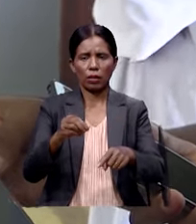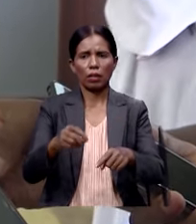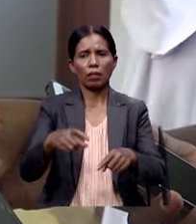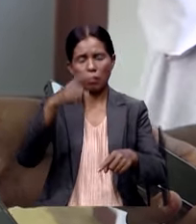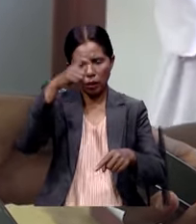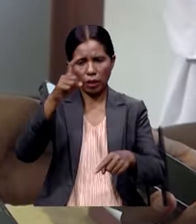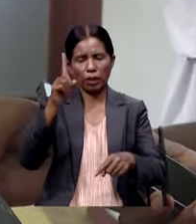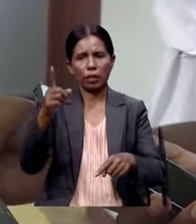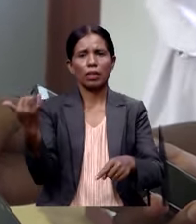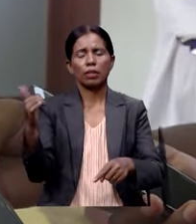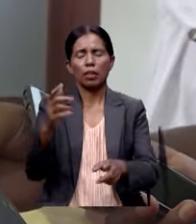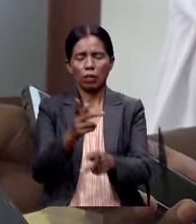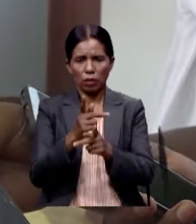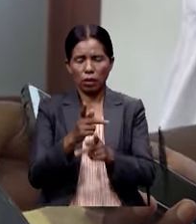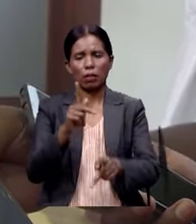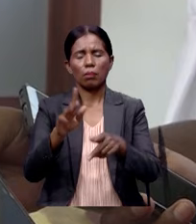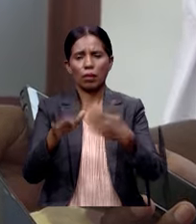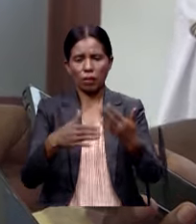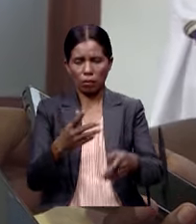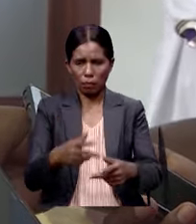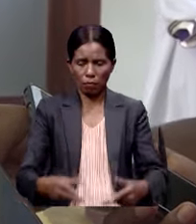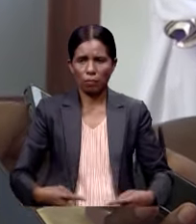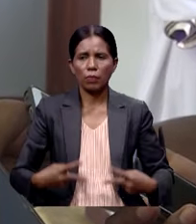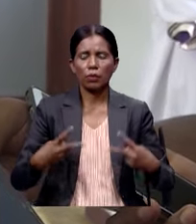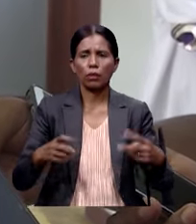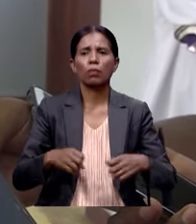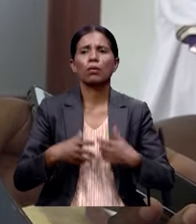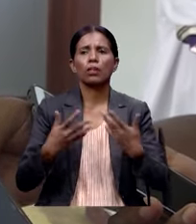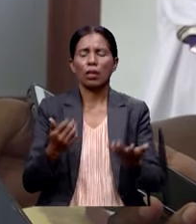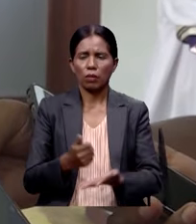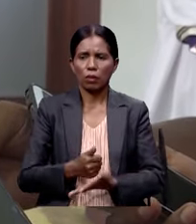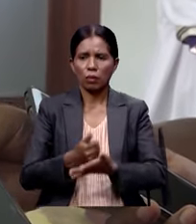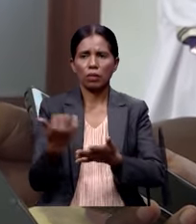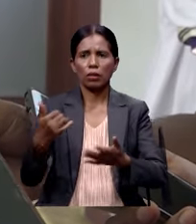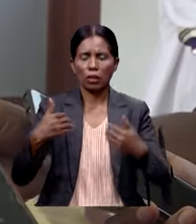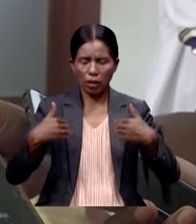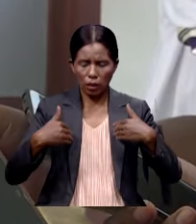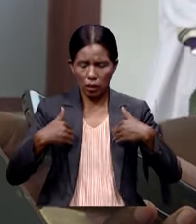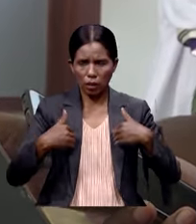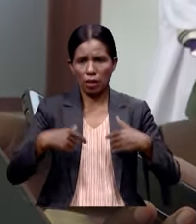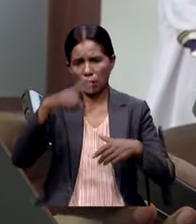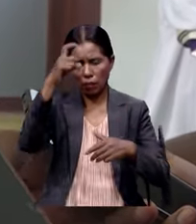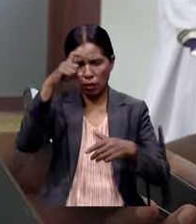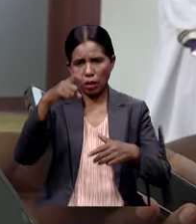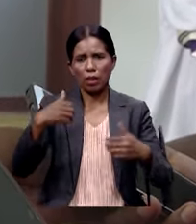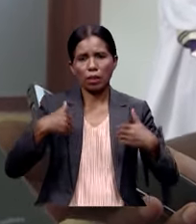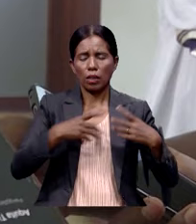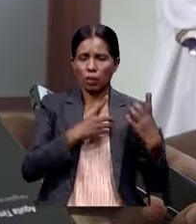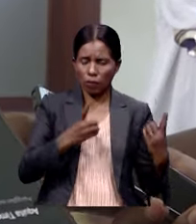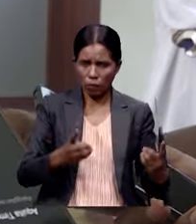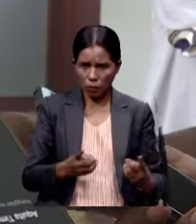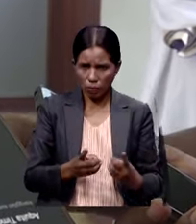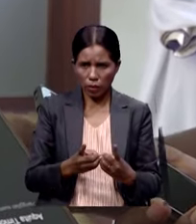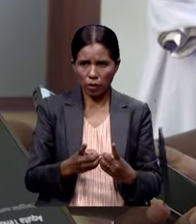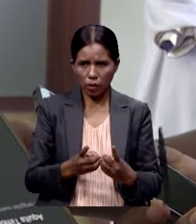sira cuida kona bai mania moris tamba cuida mania moris onde ita tengi tudo kata cire dunia vocação ida ne doming ida ne atu cuida hau